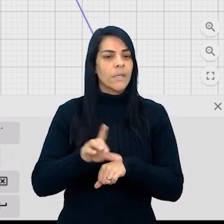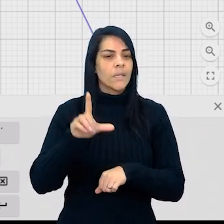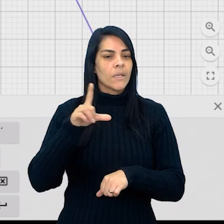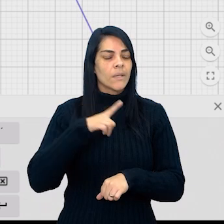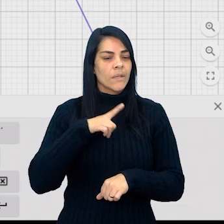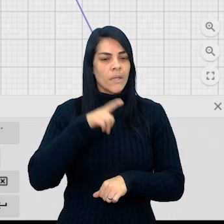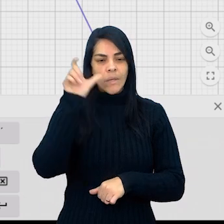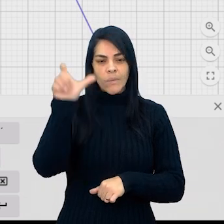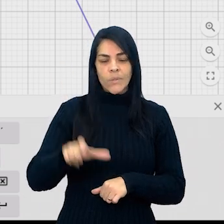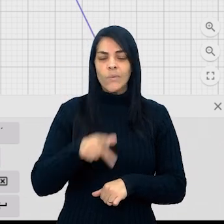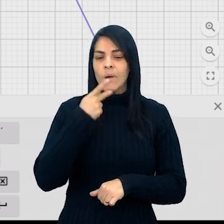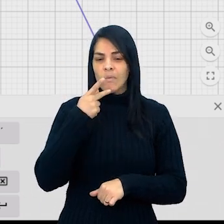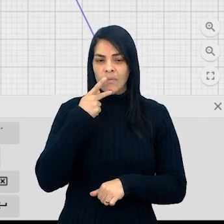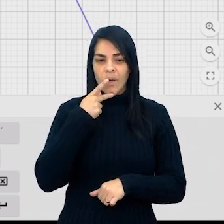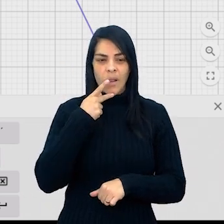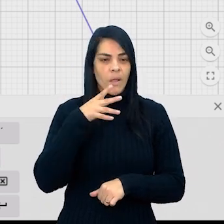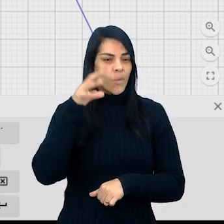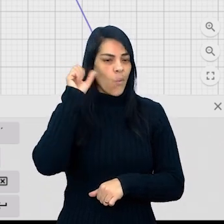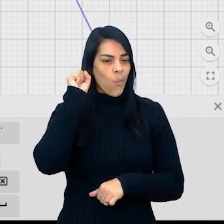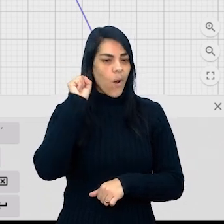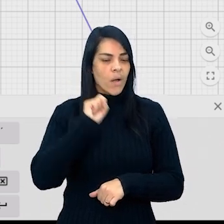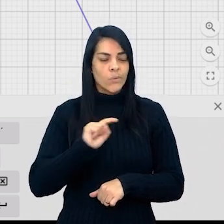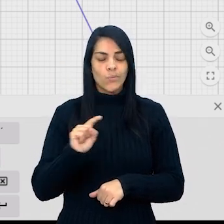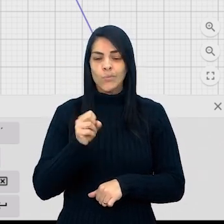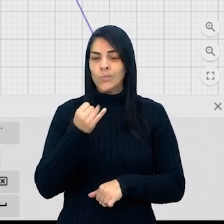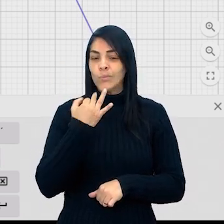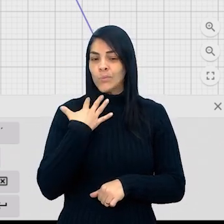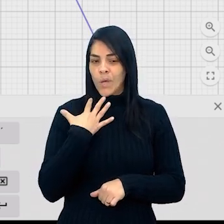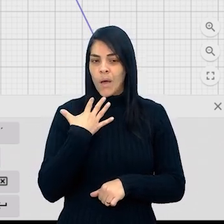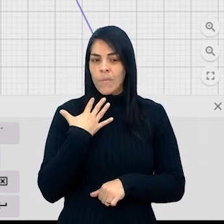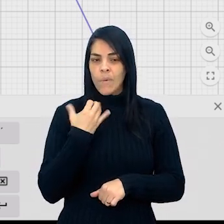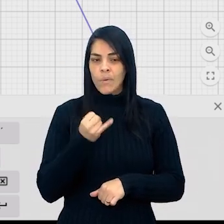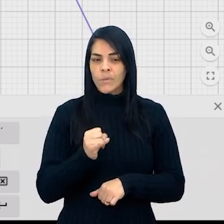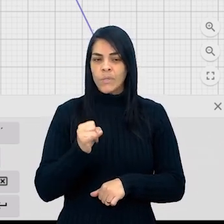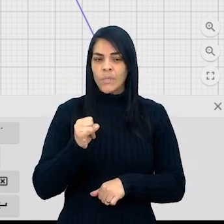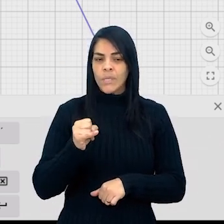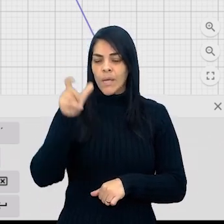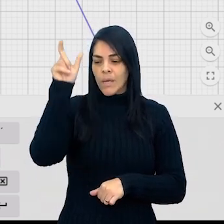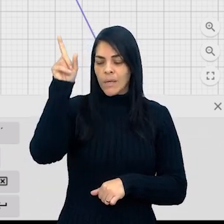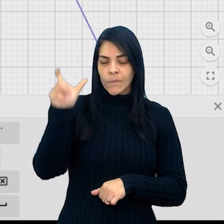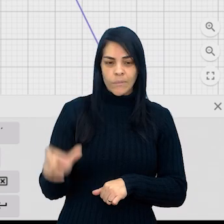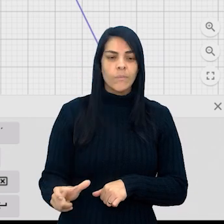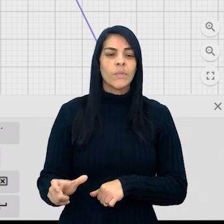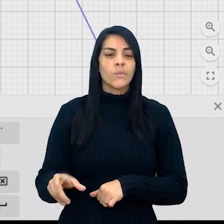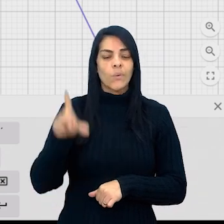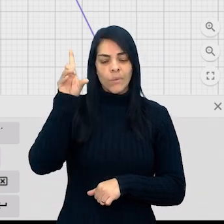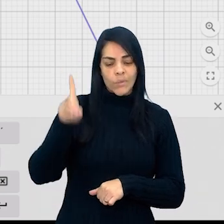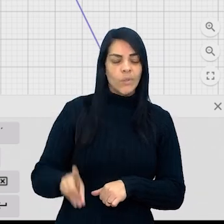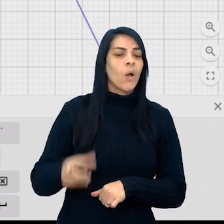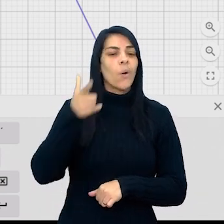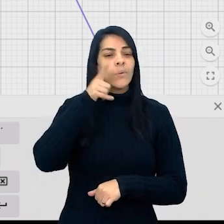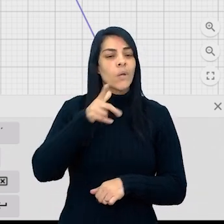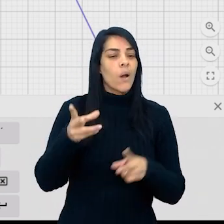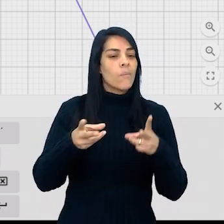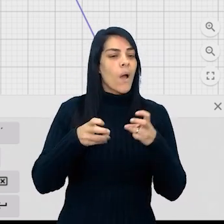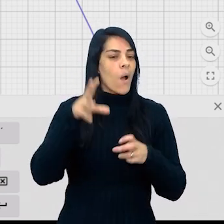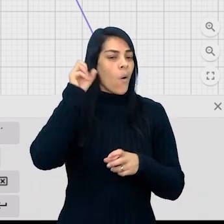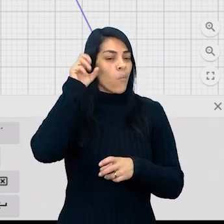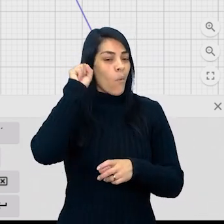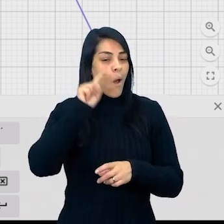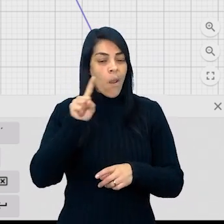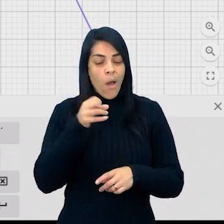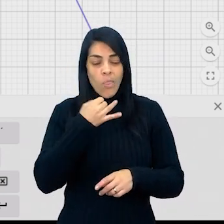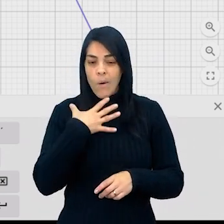falando que o áudio não está bom. Se alguém da produção conseguir verificar isso, por favor, o áudio não está bom.